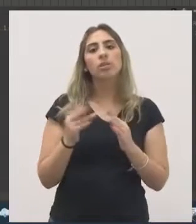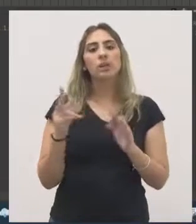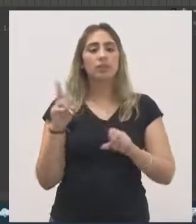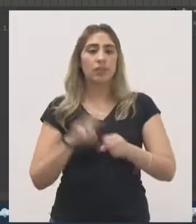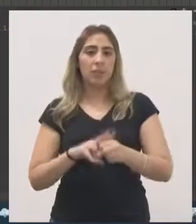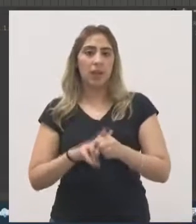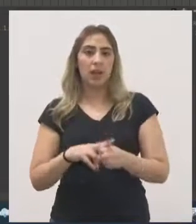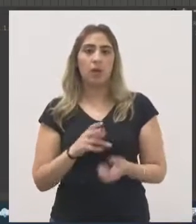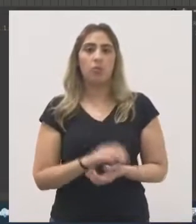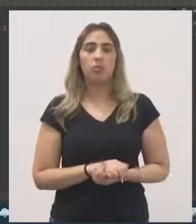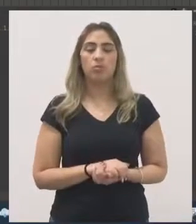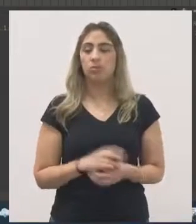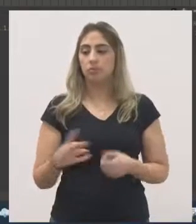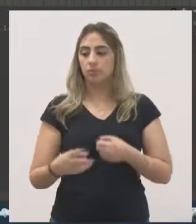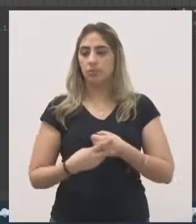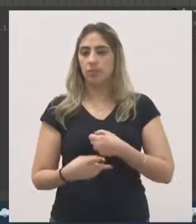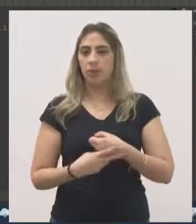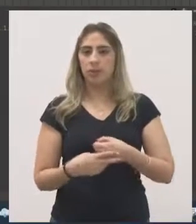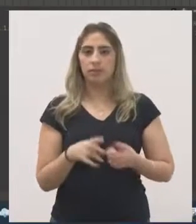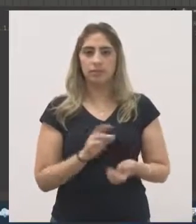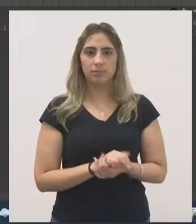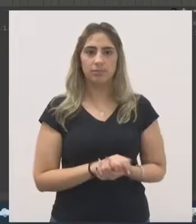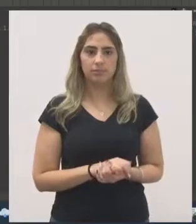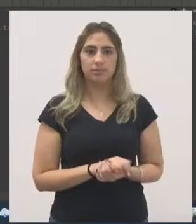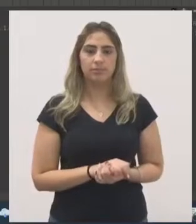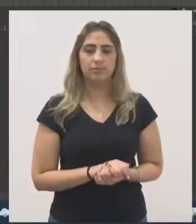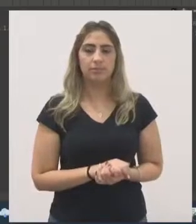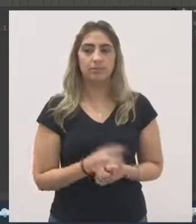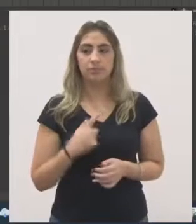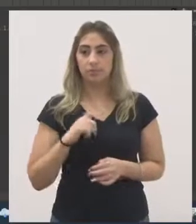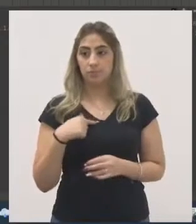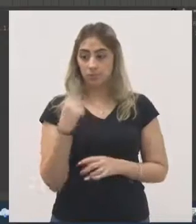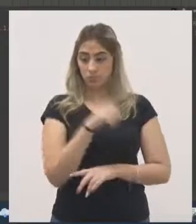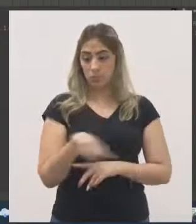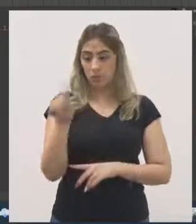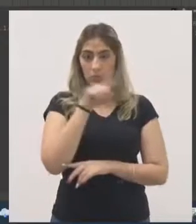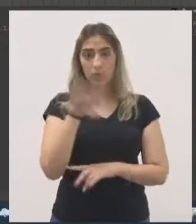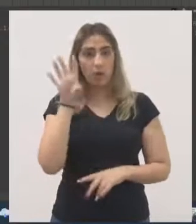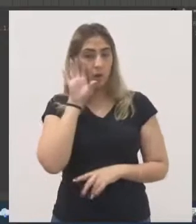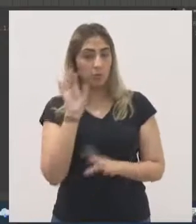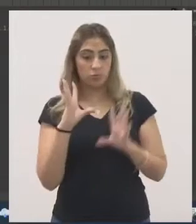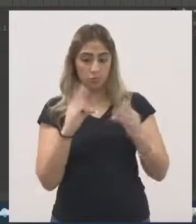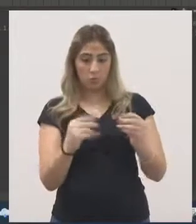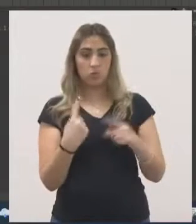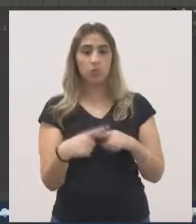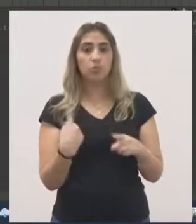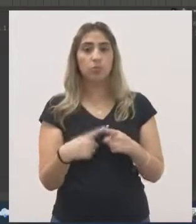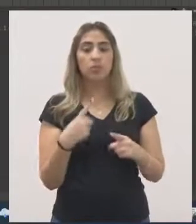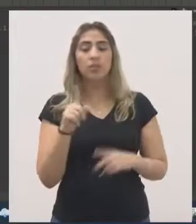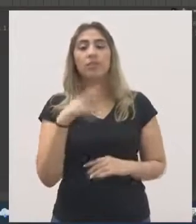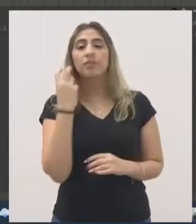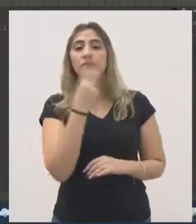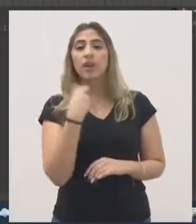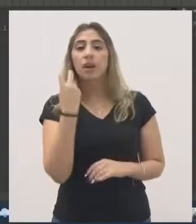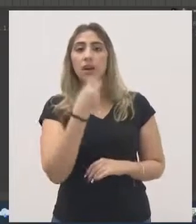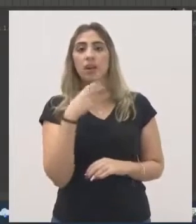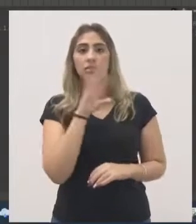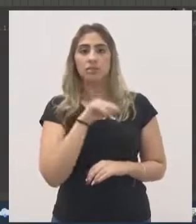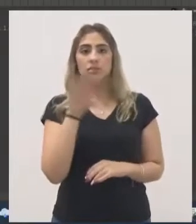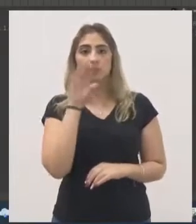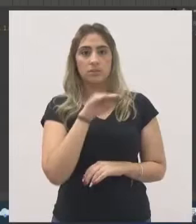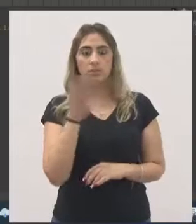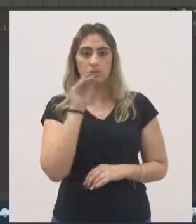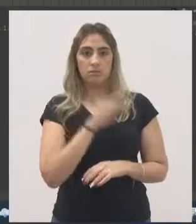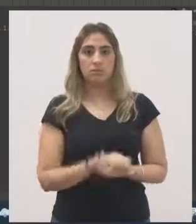verbal, enfim, a gente não gostou. Sim. Então, eu não vou rodar o áudio inteiro aqui, porque são falas aleatórias, né?